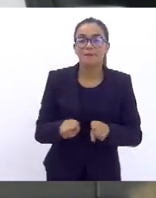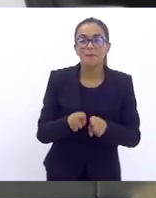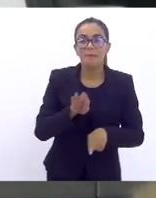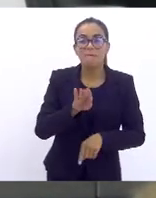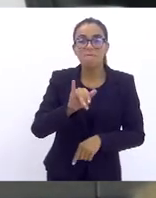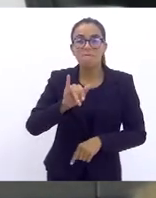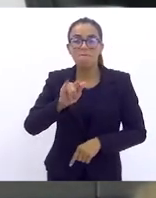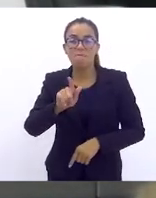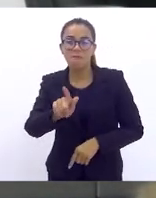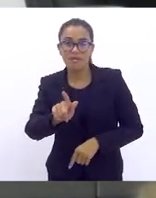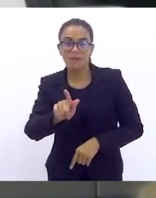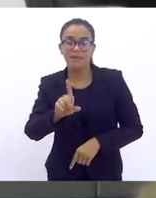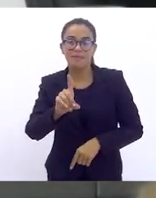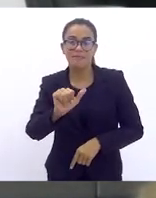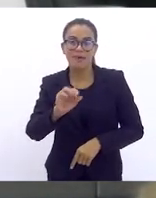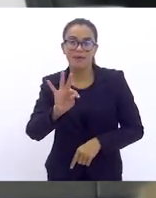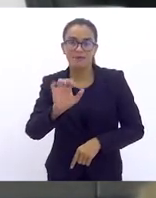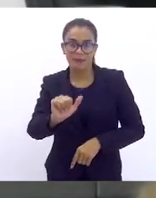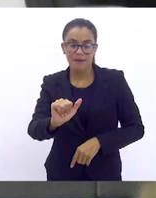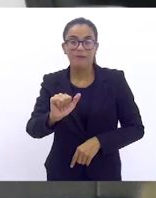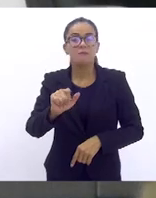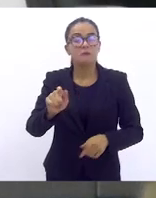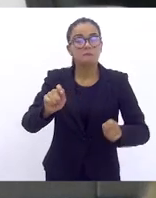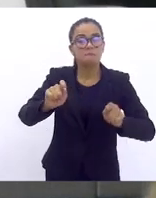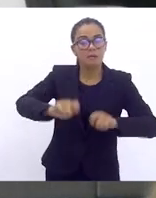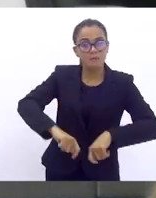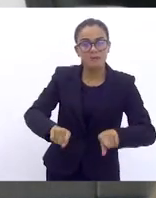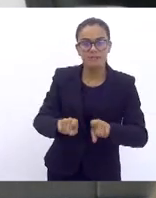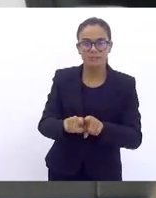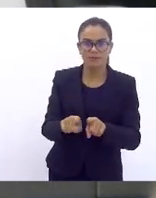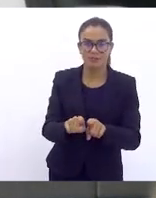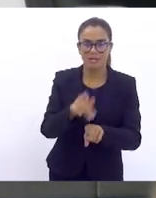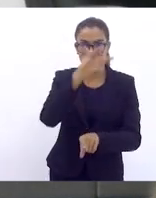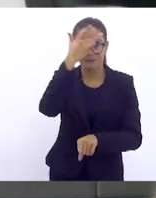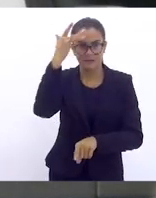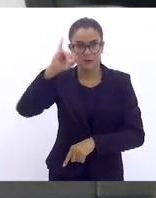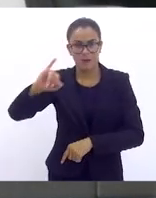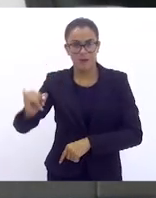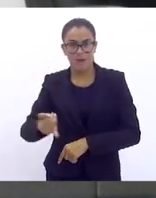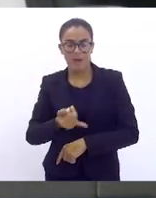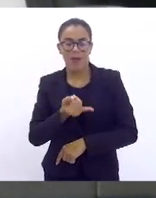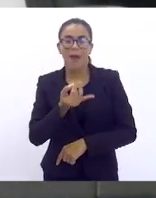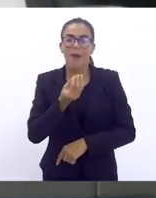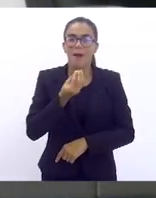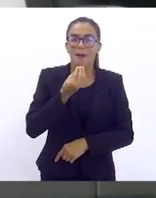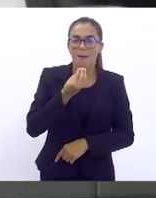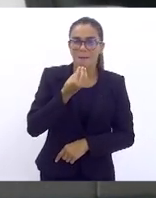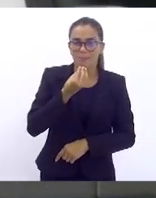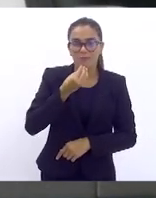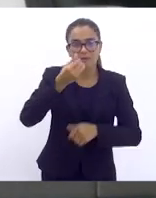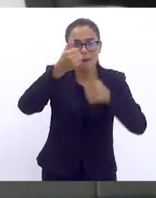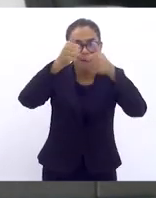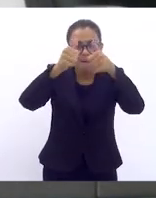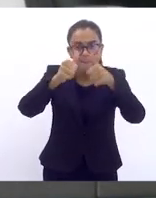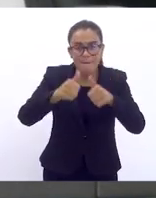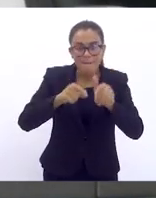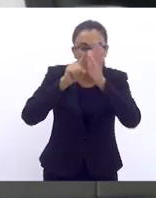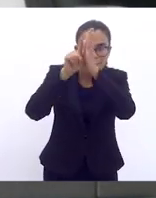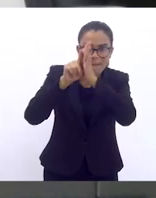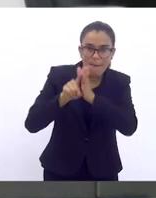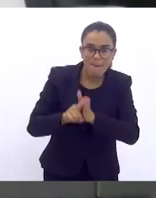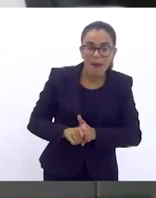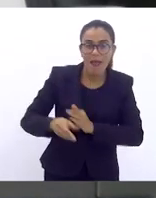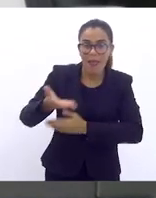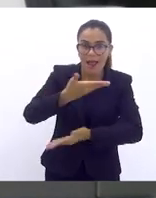Data né esse nível de informações hoje que permite também as pessoas aproveitar e aprofundar mais a análise relações são